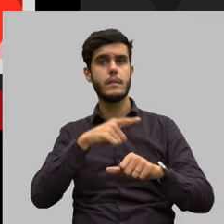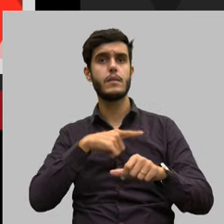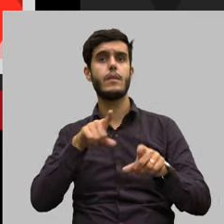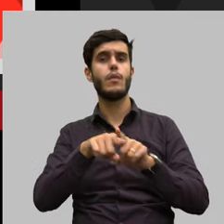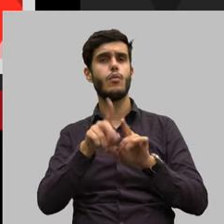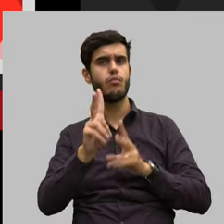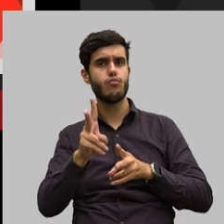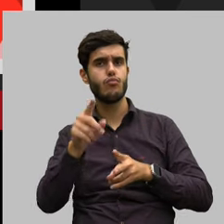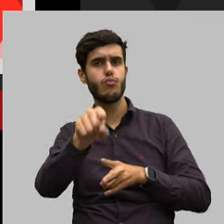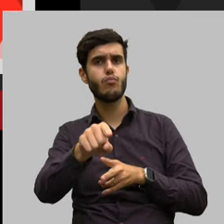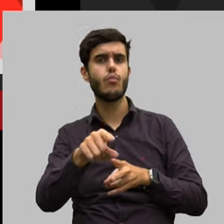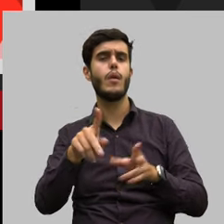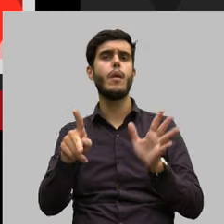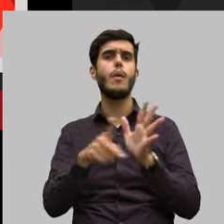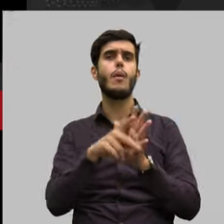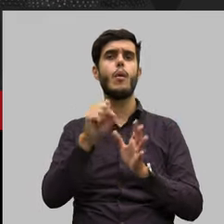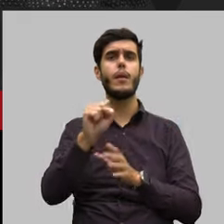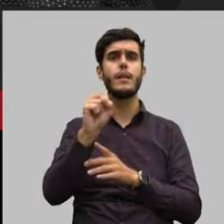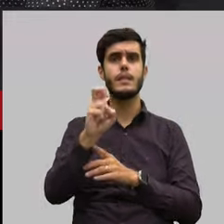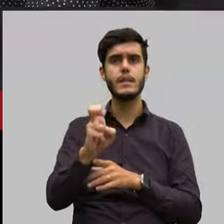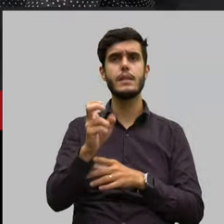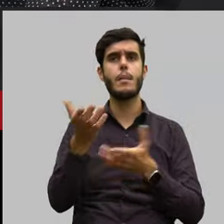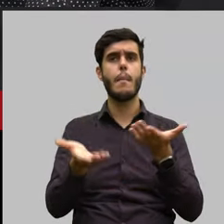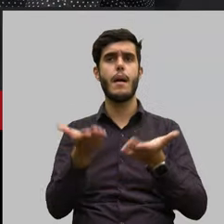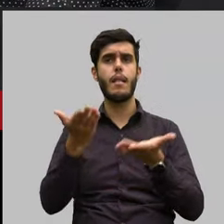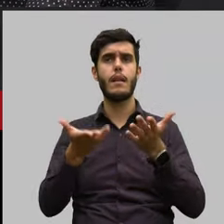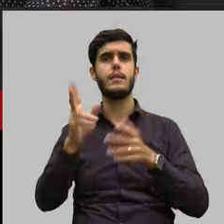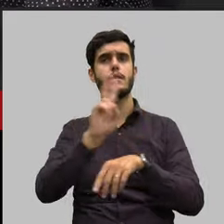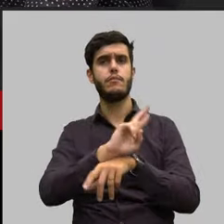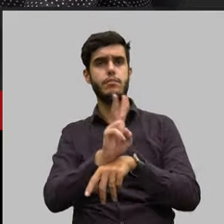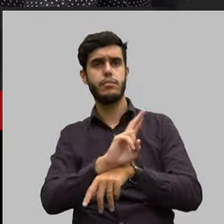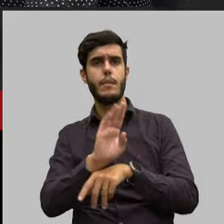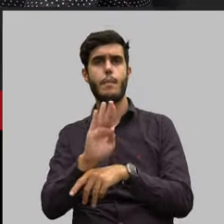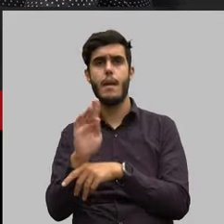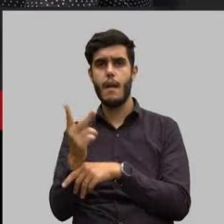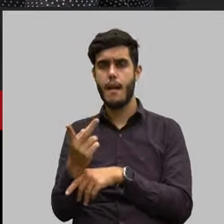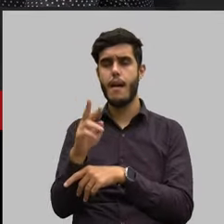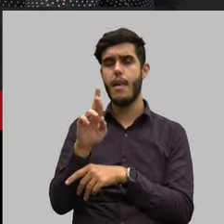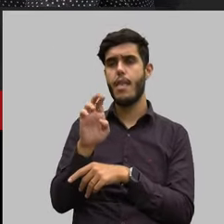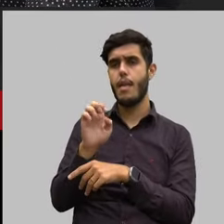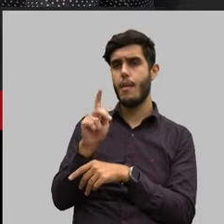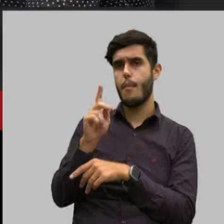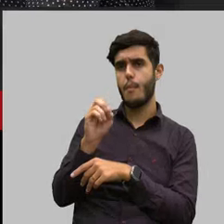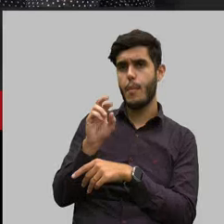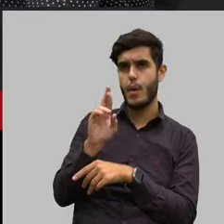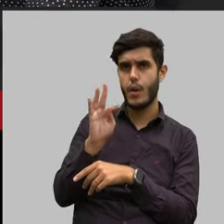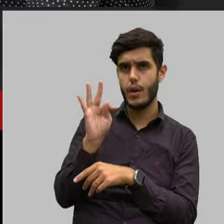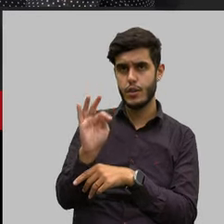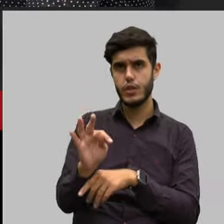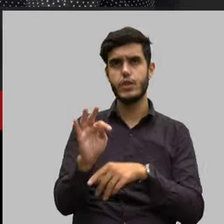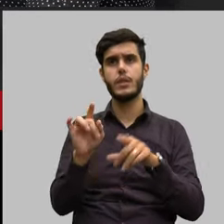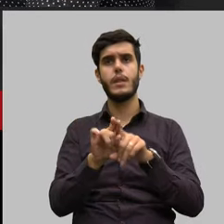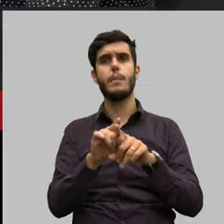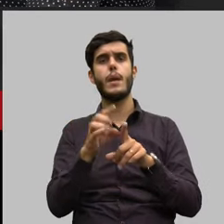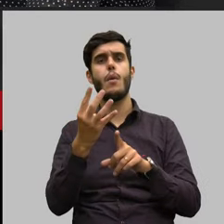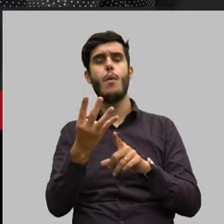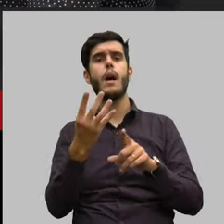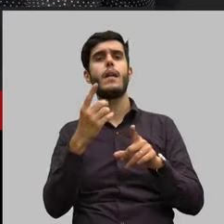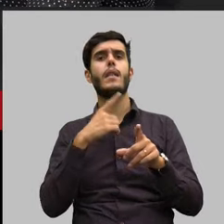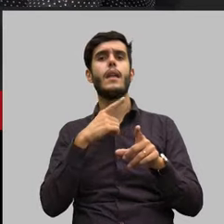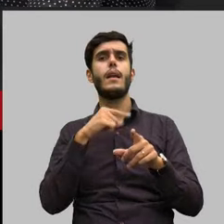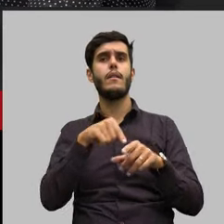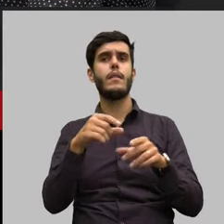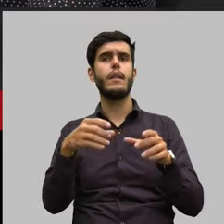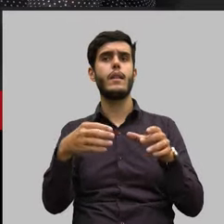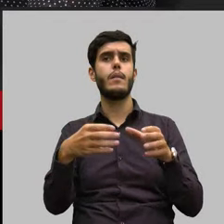teve também 85 balanças fiscalizadas no BH Airport eh e executou quatro operações especiais de Janeiro a Maio